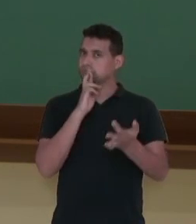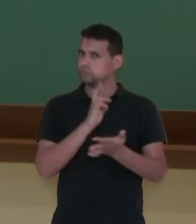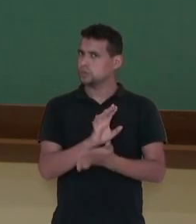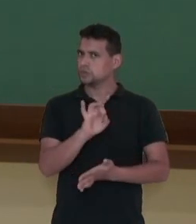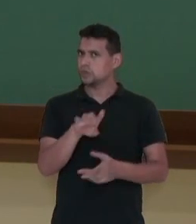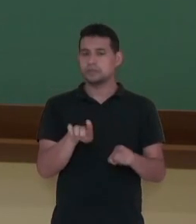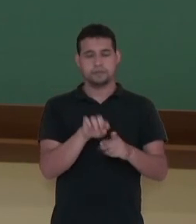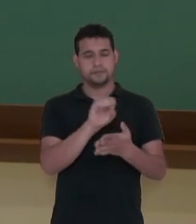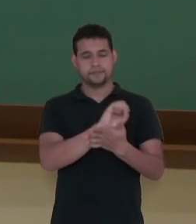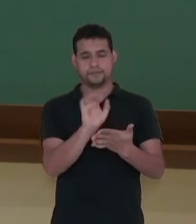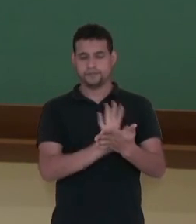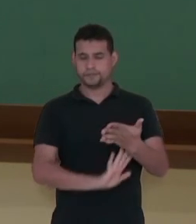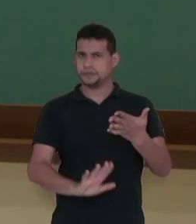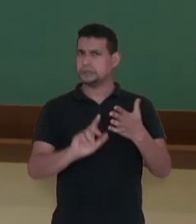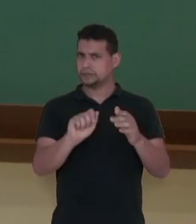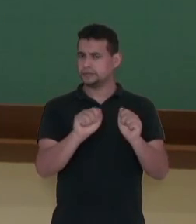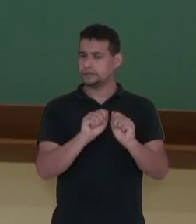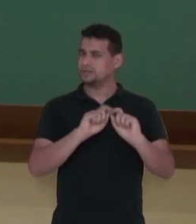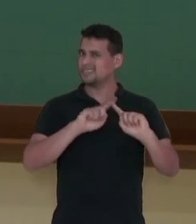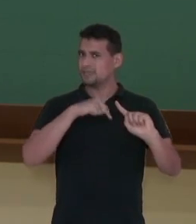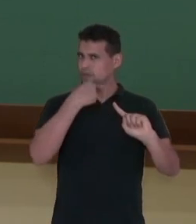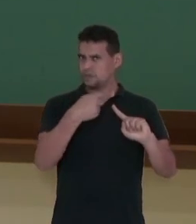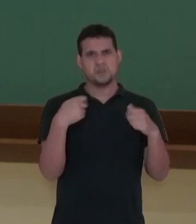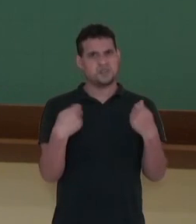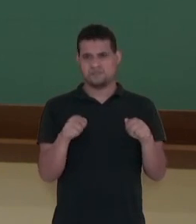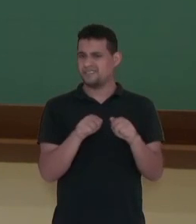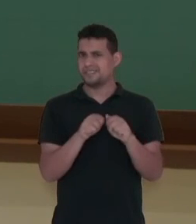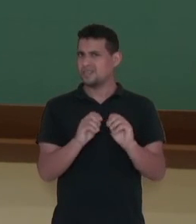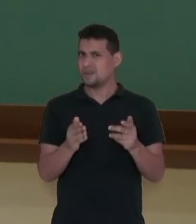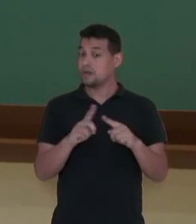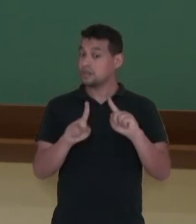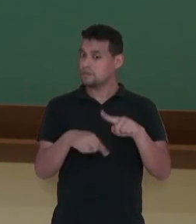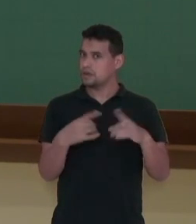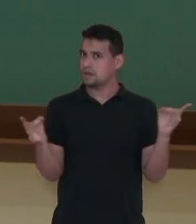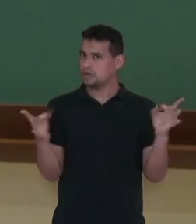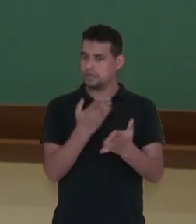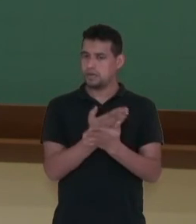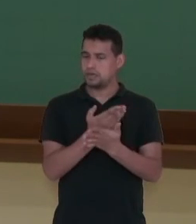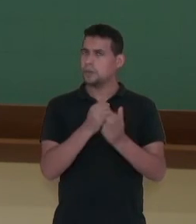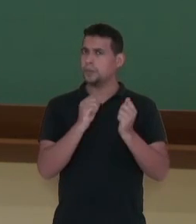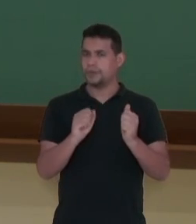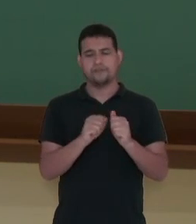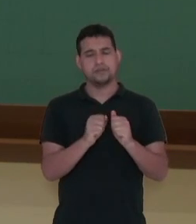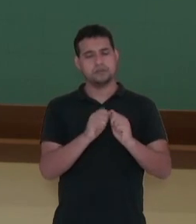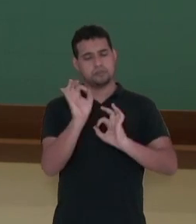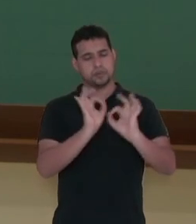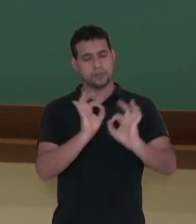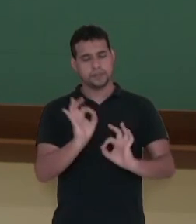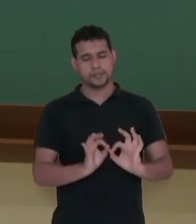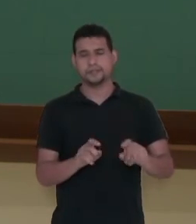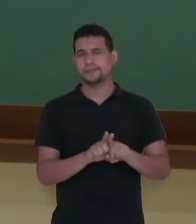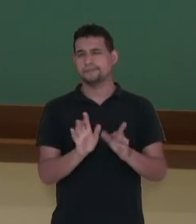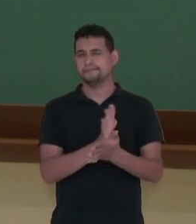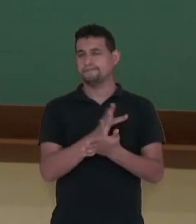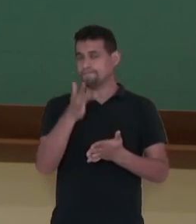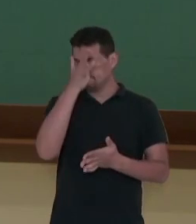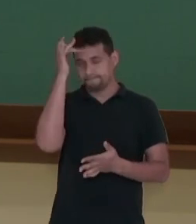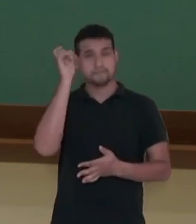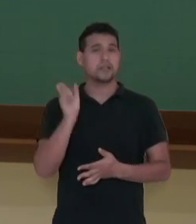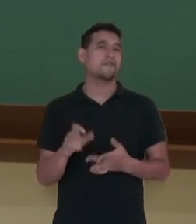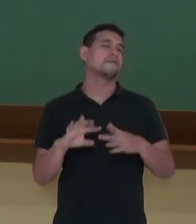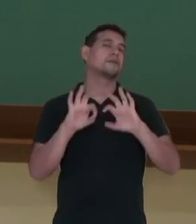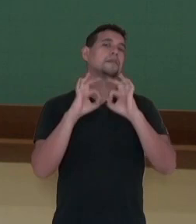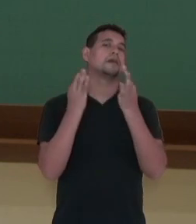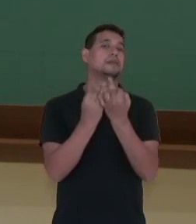você de uma atividade para você realizar após a aula, uma investigação que você vai fazer com alguém da sua família. Você